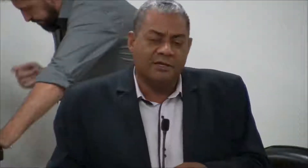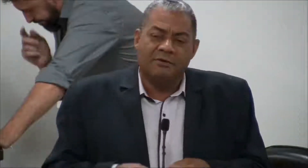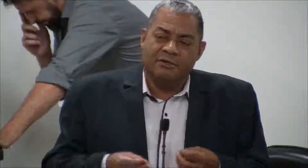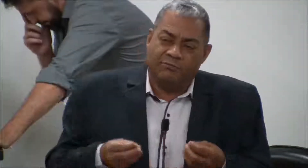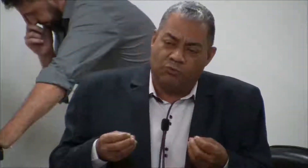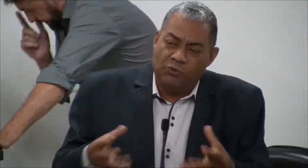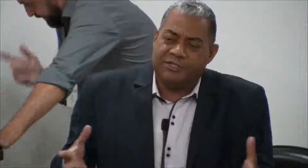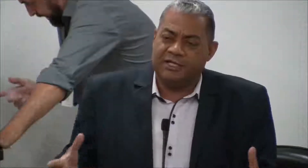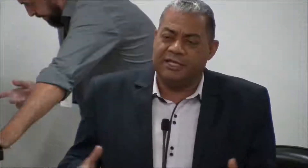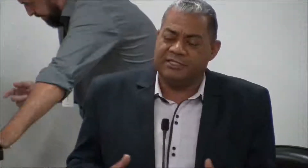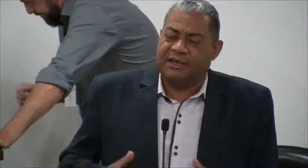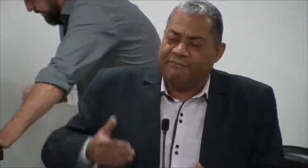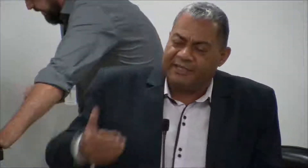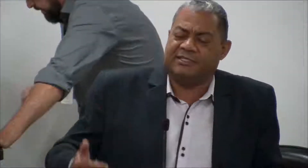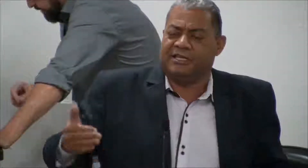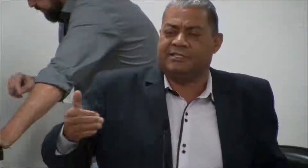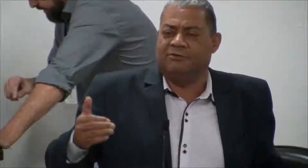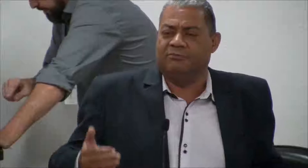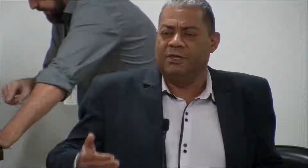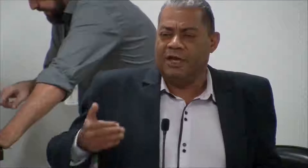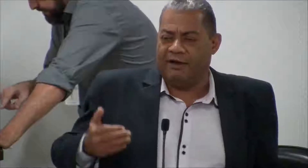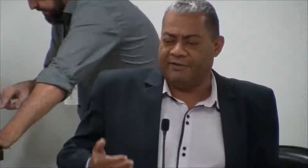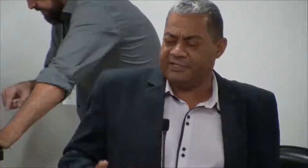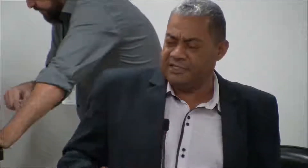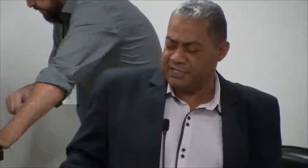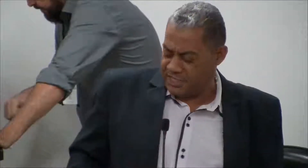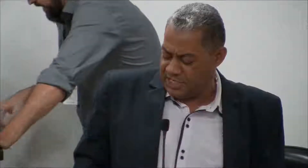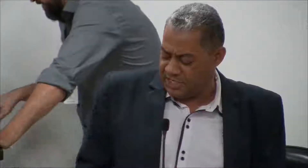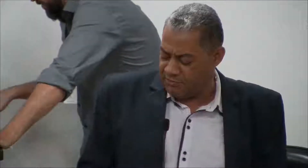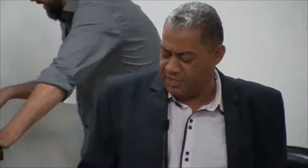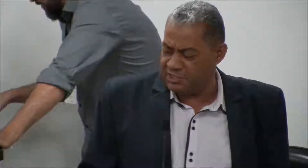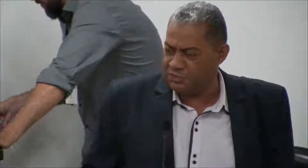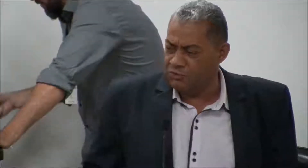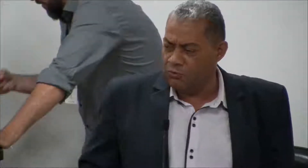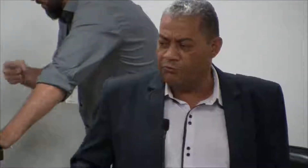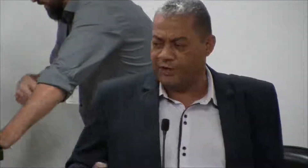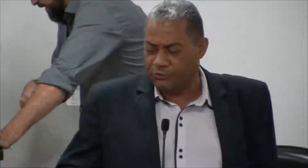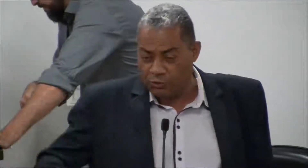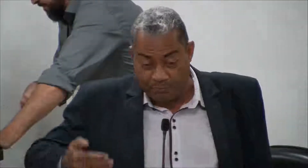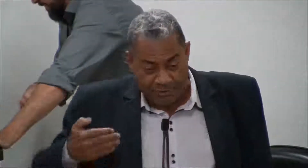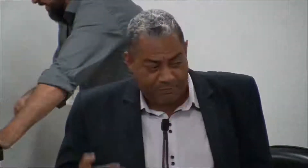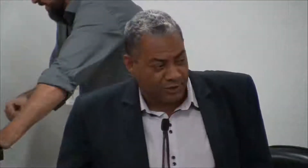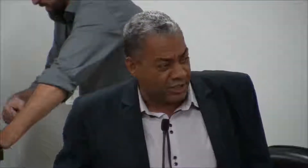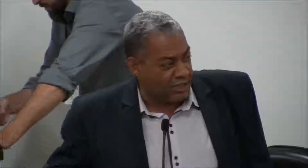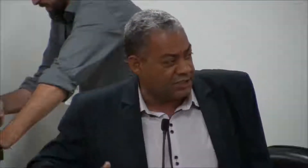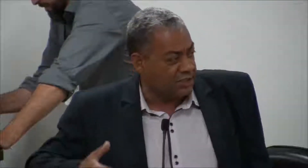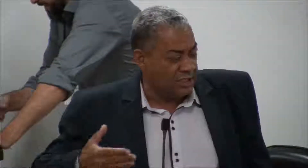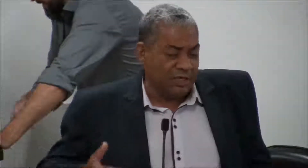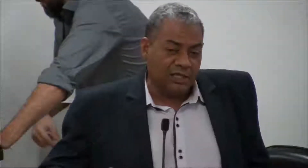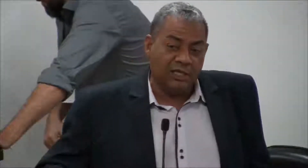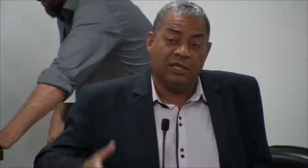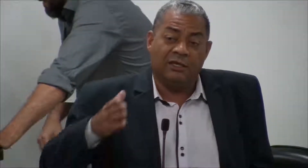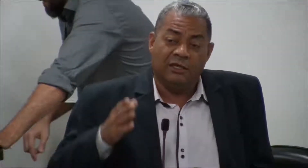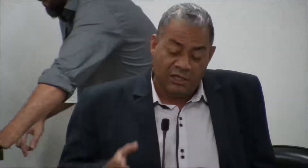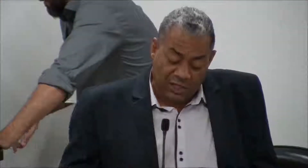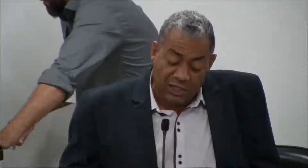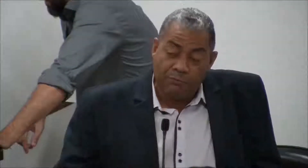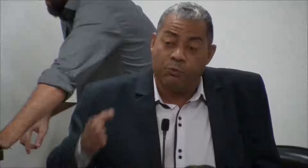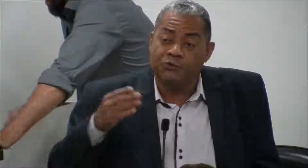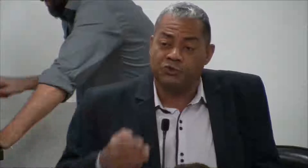significativas, com certeza, é a vacinação. A vacina é realmente um fator preponderante